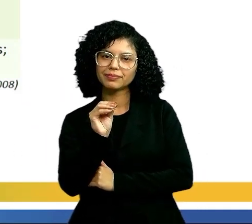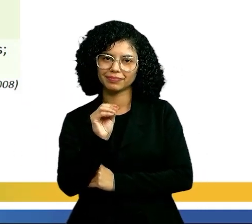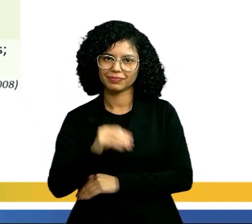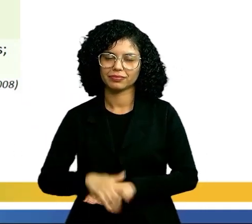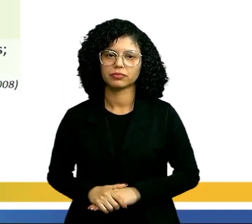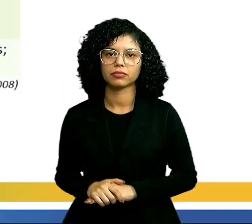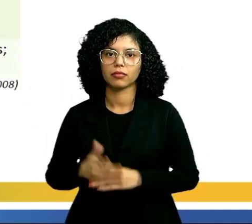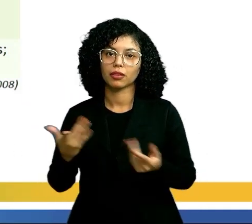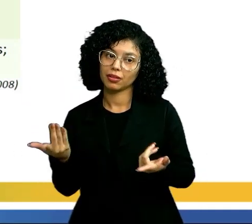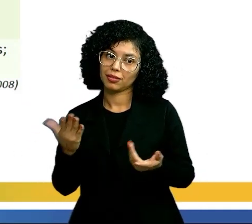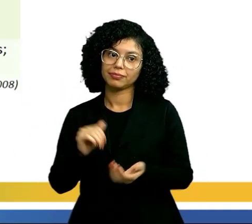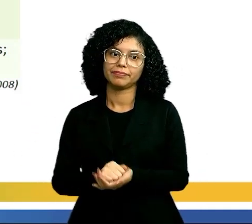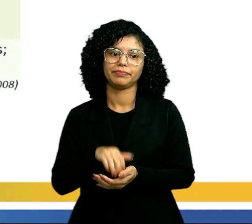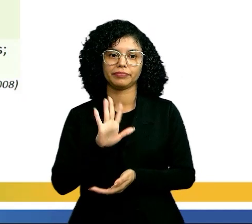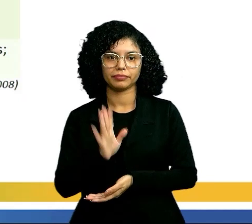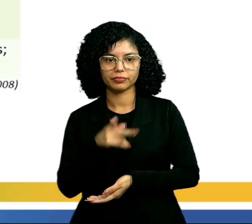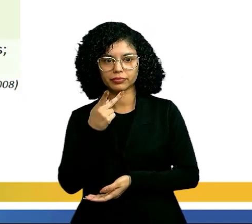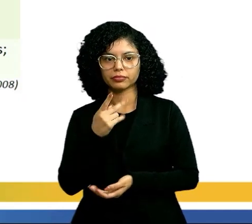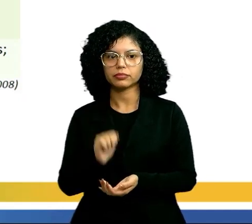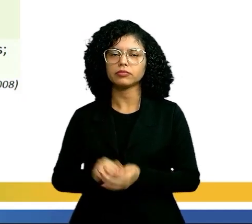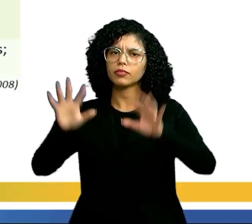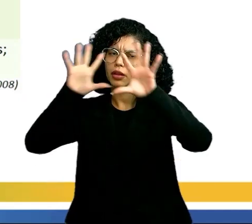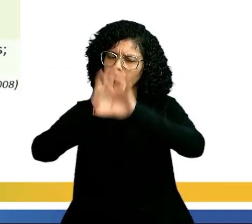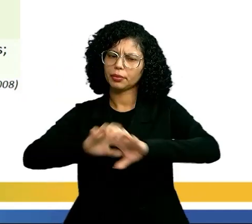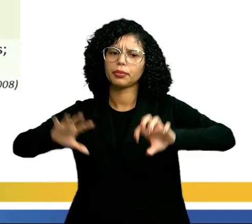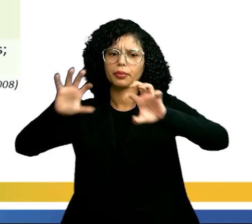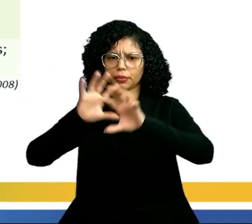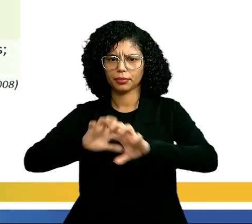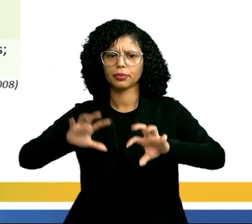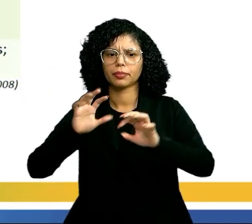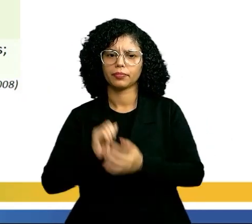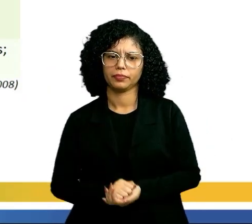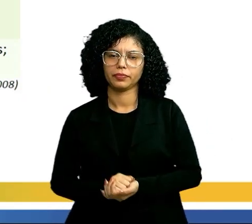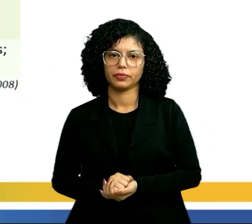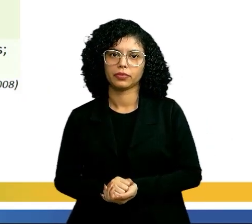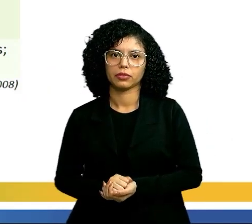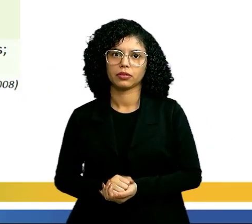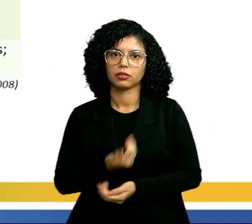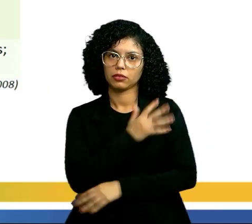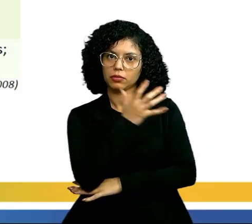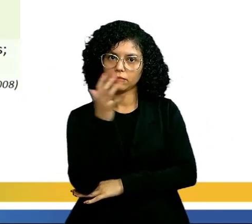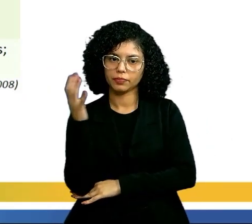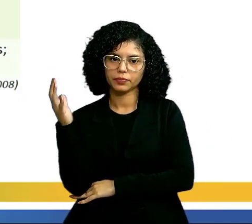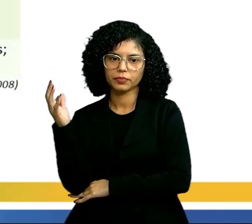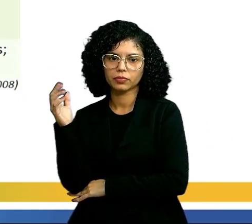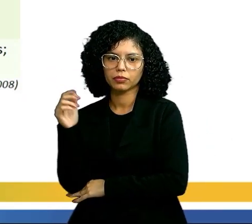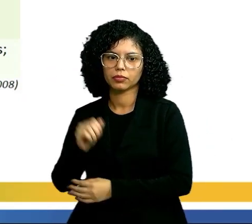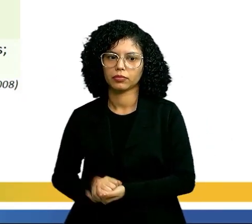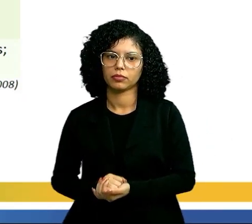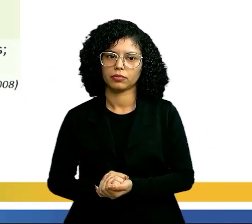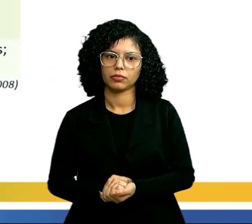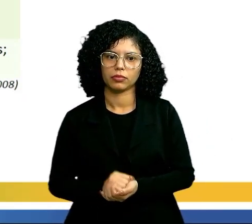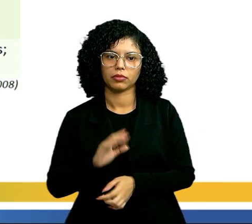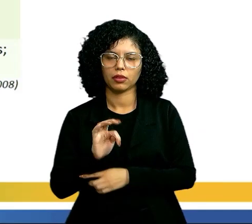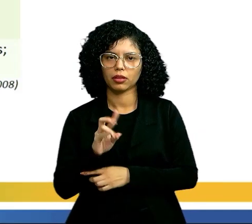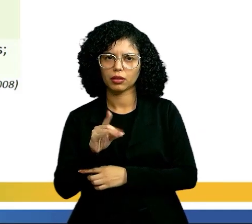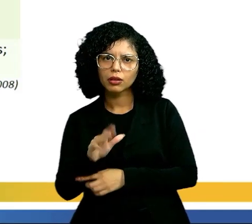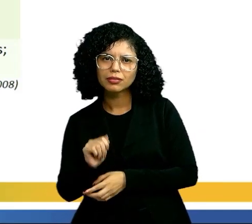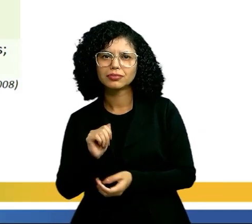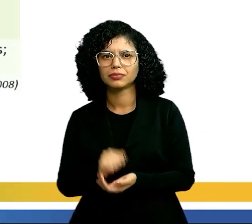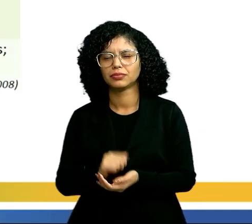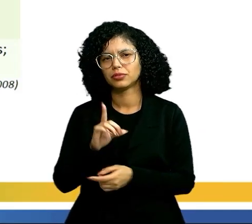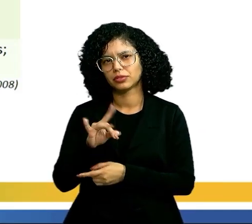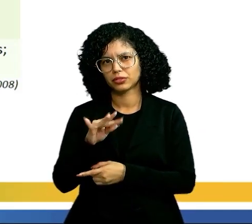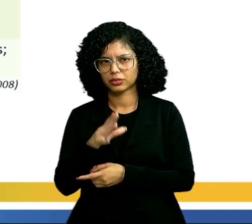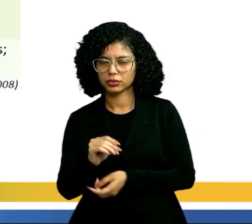bastante elevado, né? Aí a gente já fala dos gases que são emitidos no meio ambiente, metano, dióxido de carbono, né,